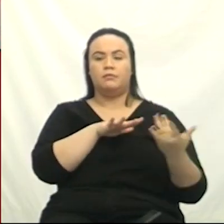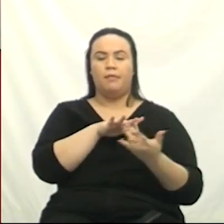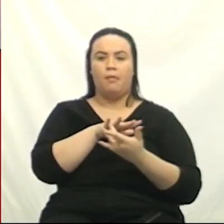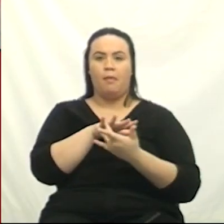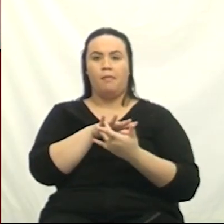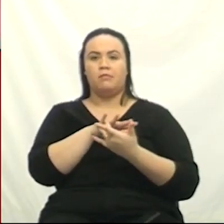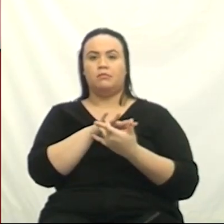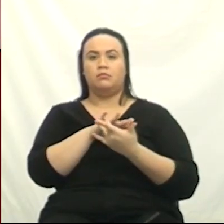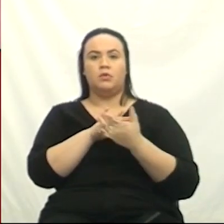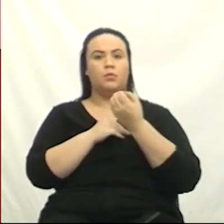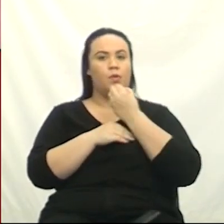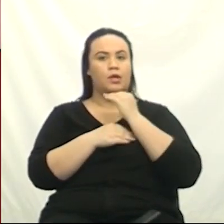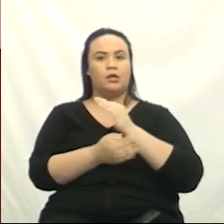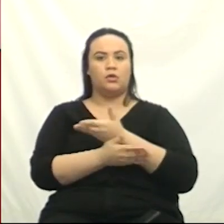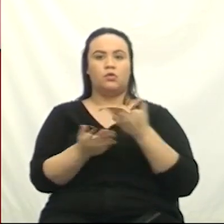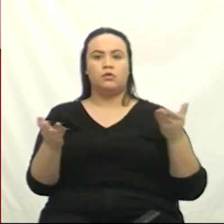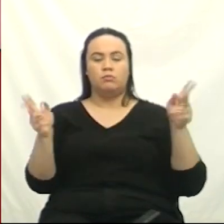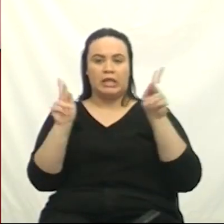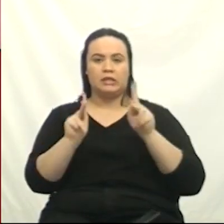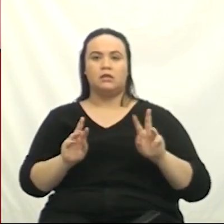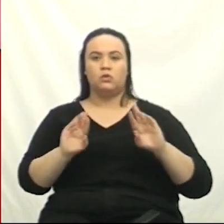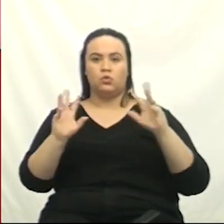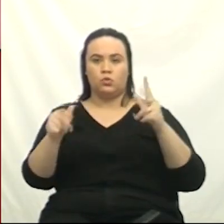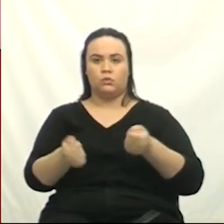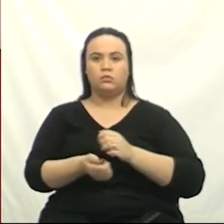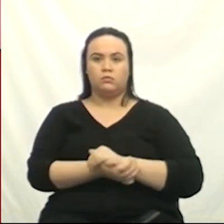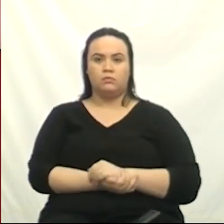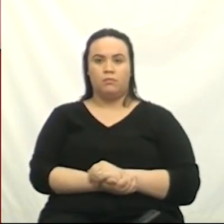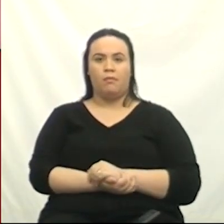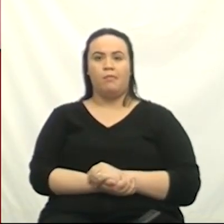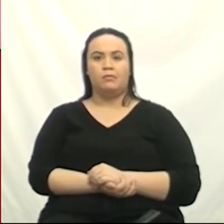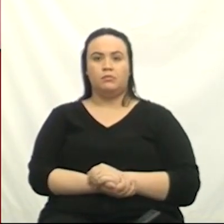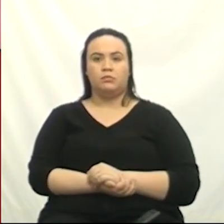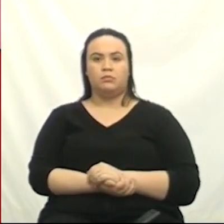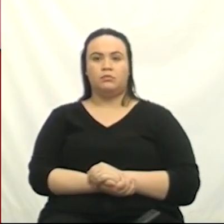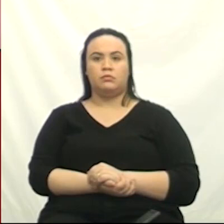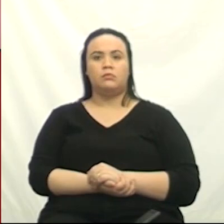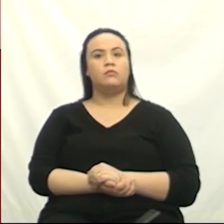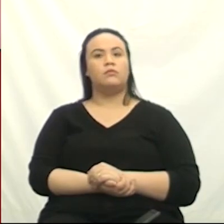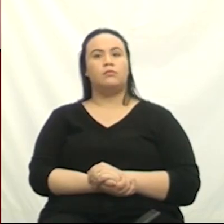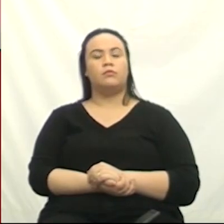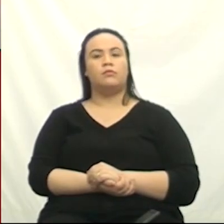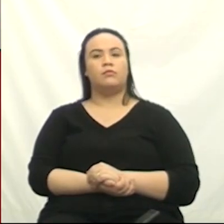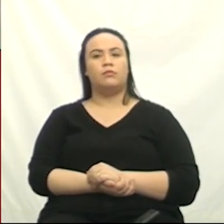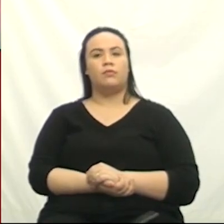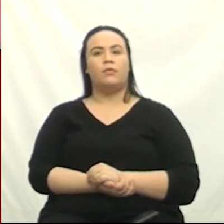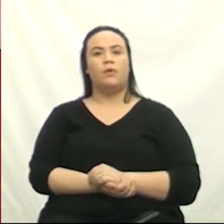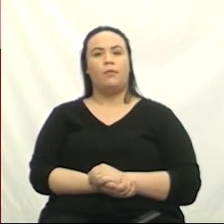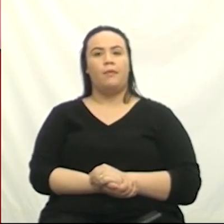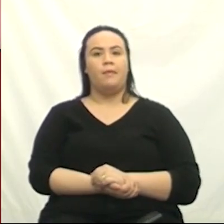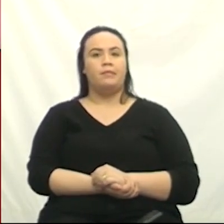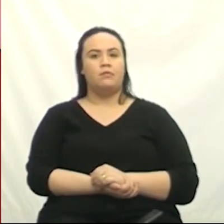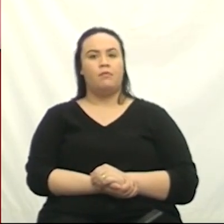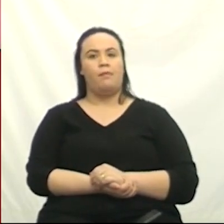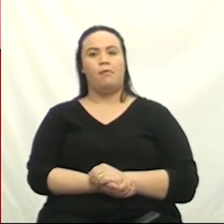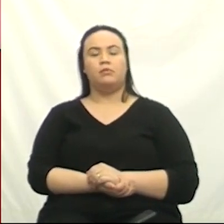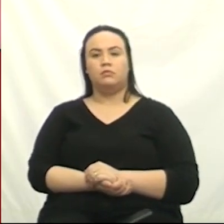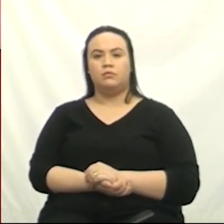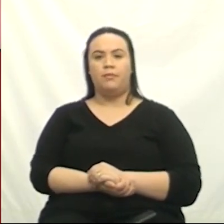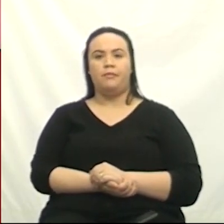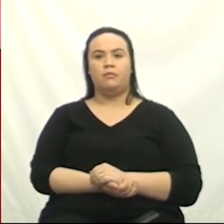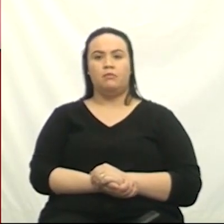meu boa tarde a todos salão a todos senhor presidente ontem eu ia também discutir mas cedio o meu tempo ao vereador